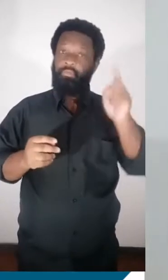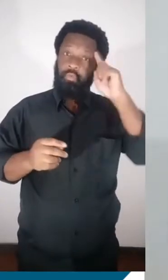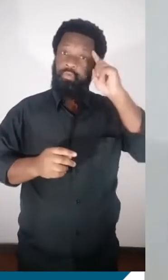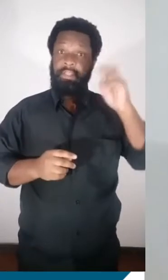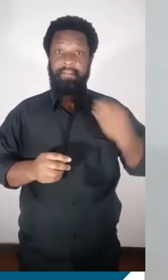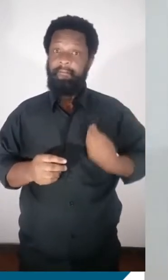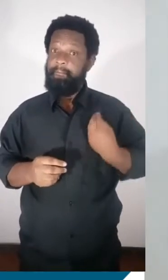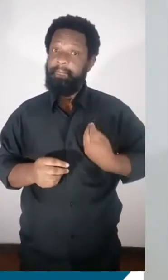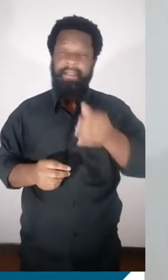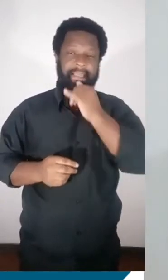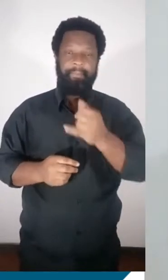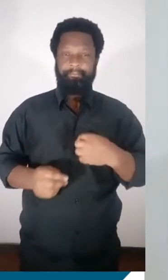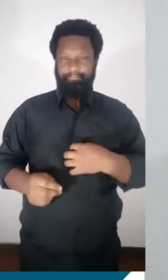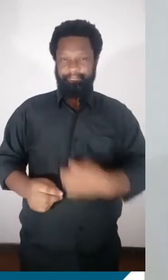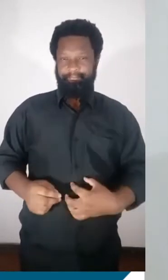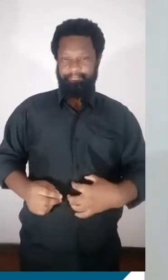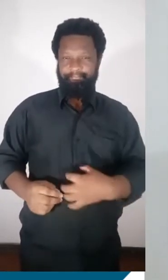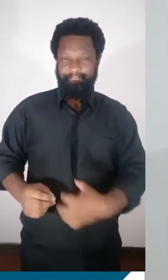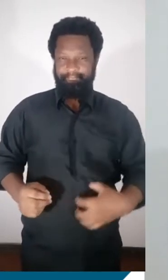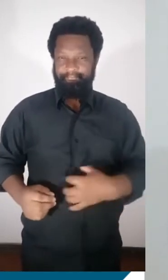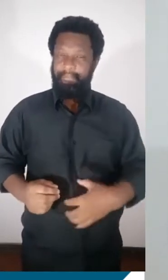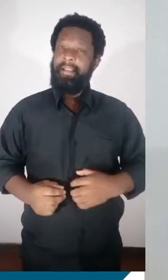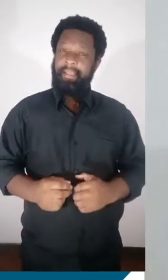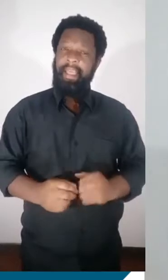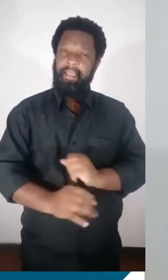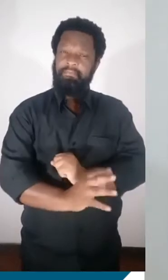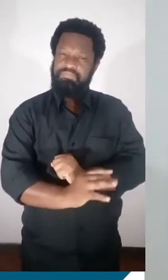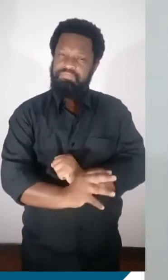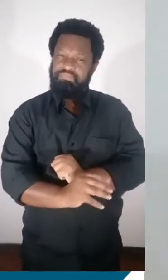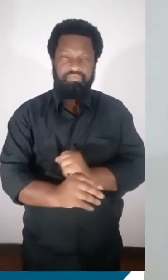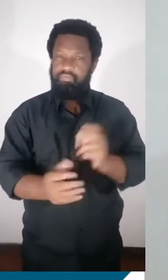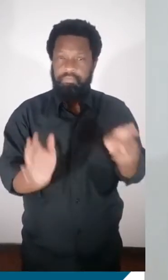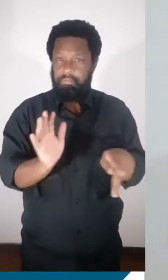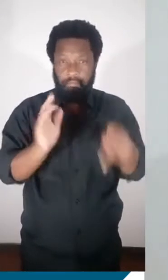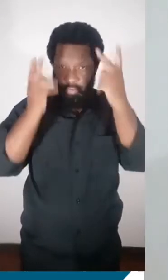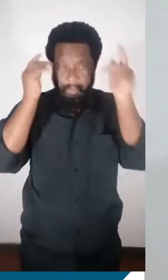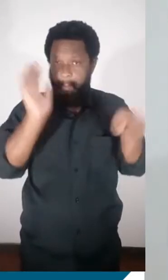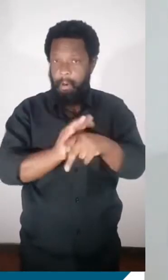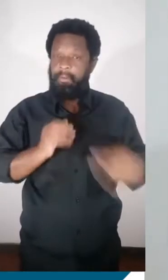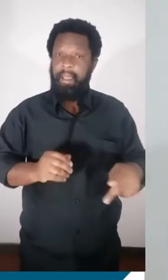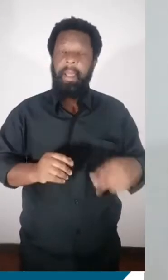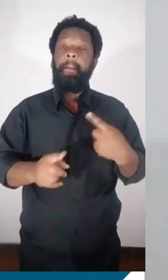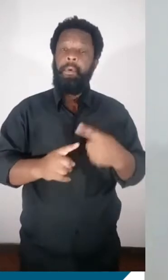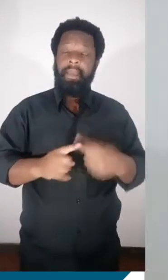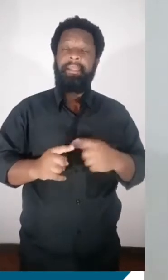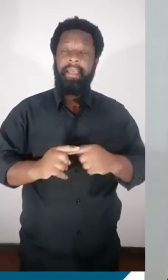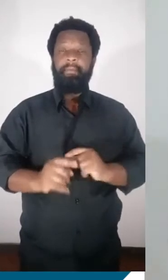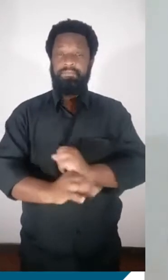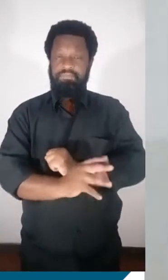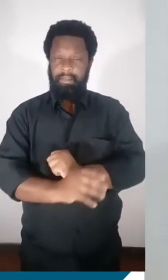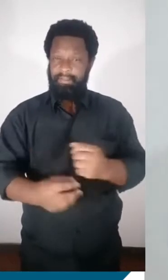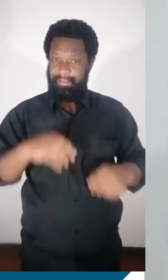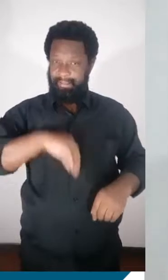nosso dia a dia. O que acontece? O suco gástrico, ele já é ácido normalmente, ele é ácido por natureza, por conta da presença do